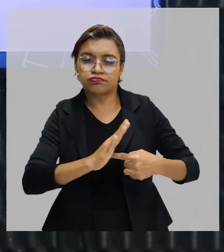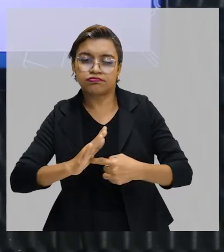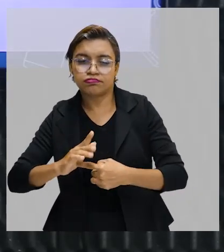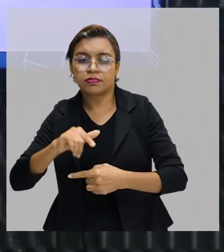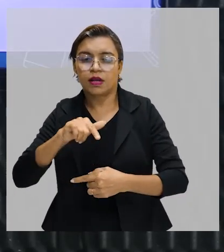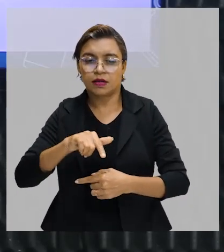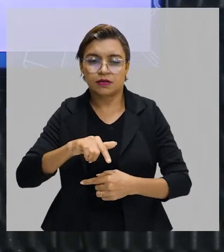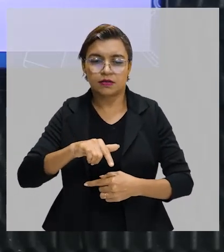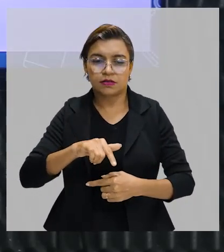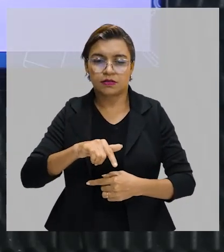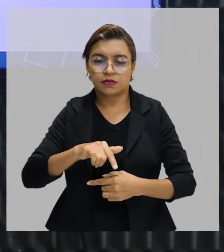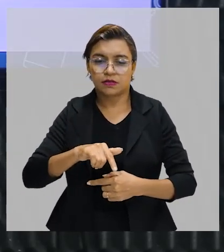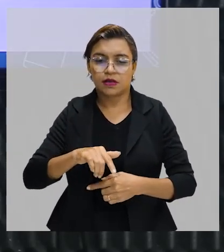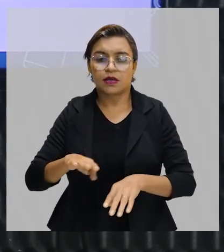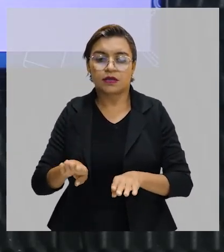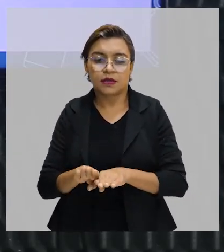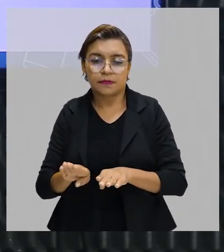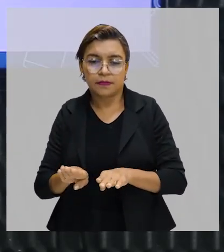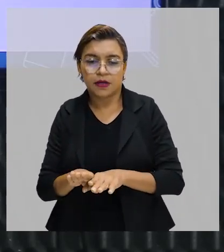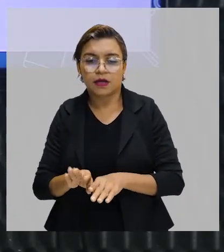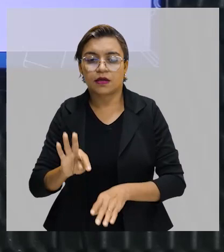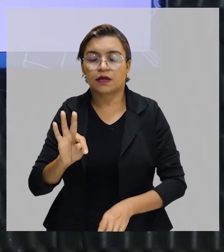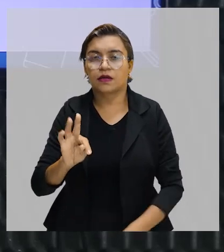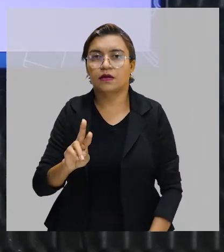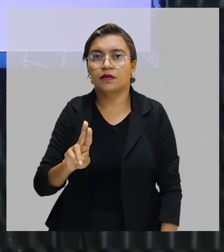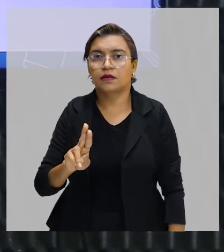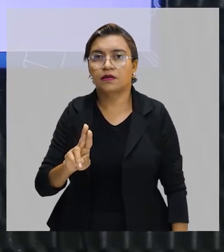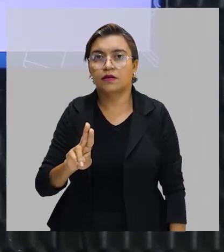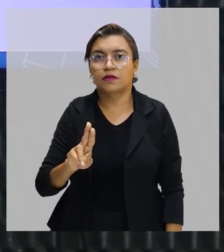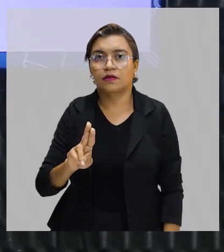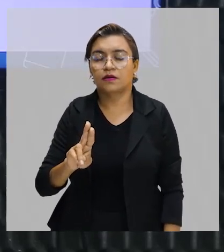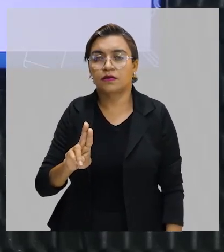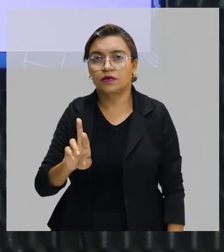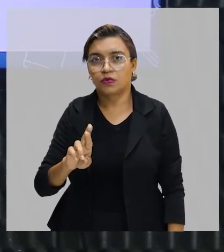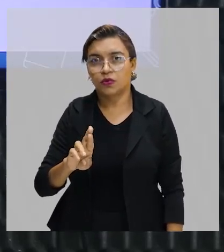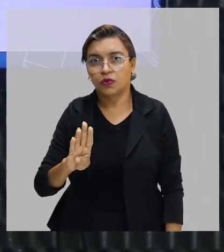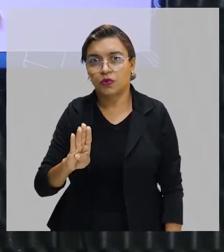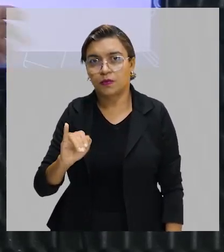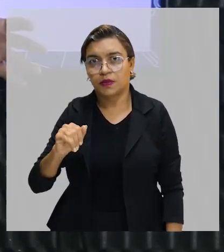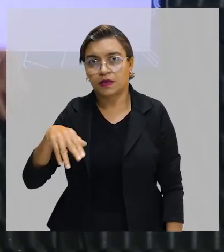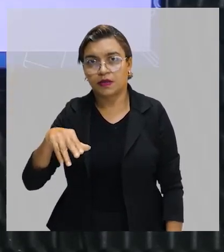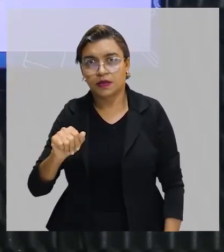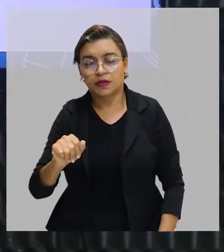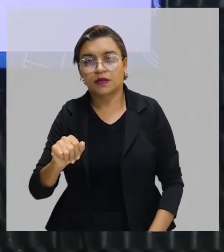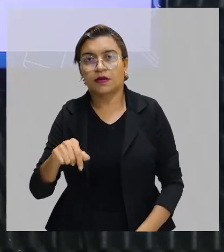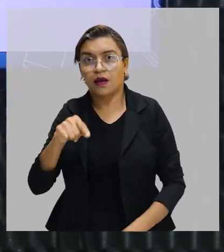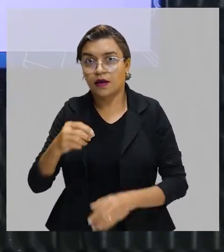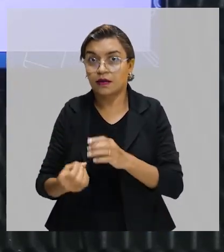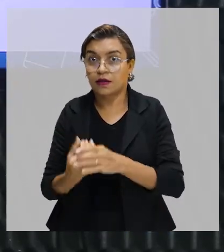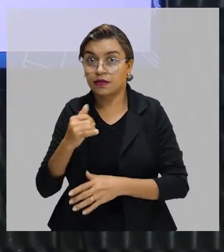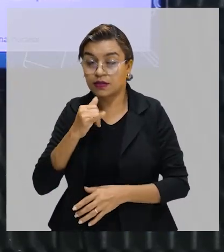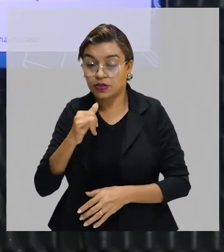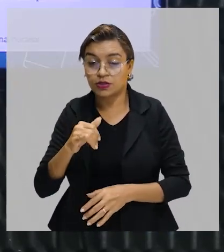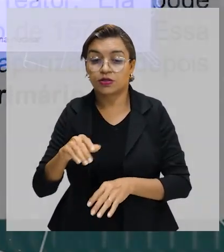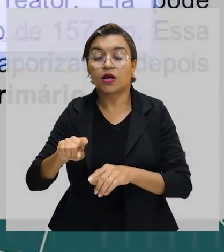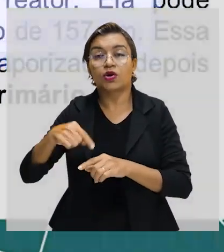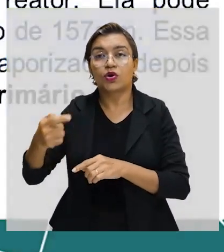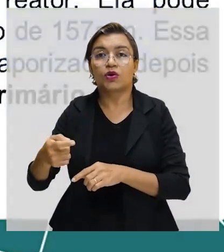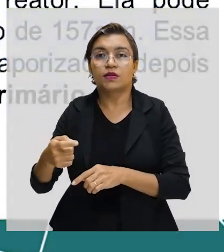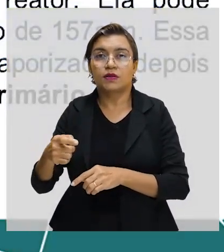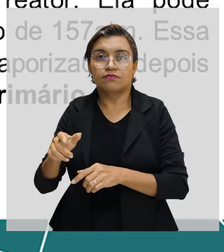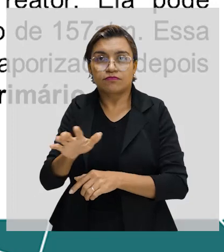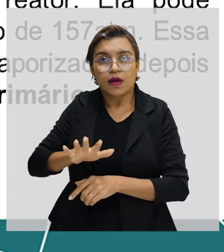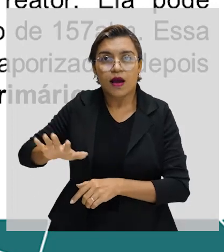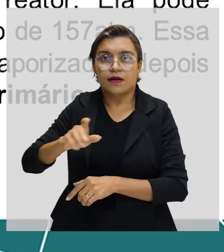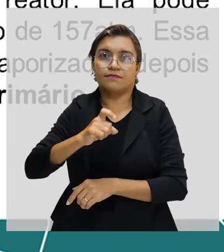certo? Nós temos o prédio da turbina, onde é produzida a energia, e nós temos a parte do resfriamento.